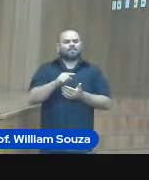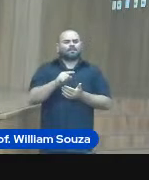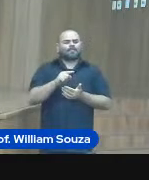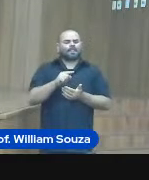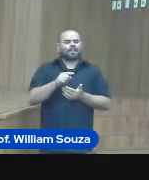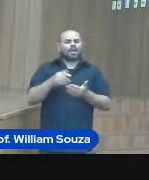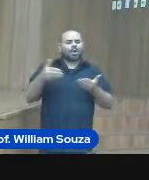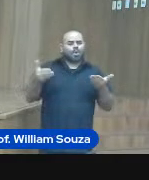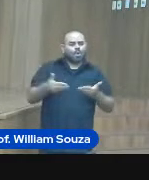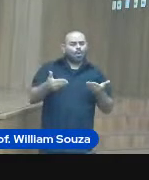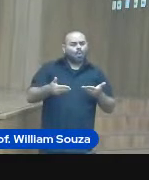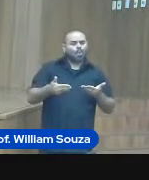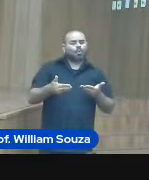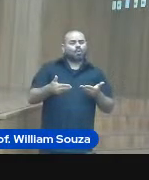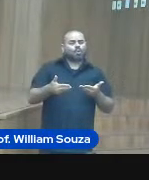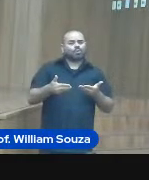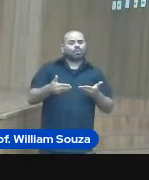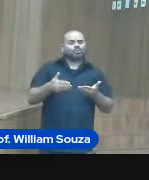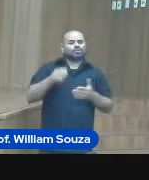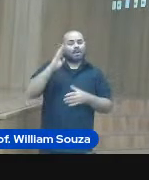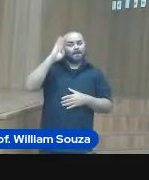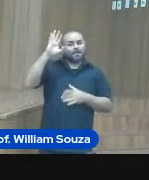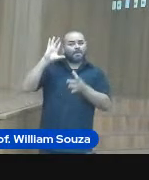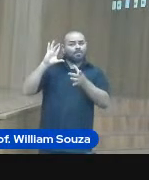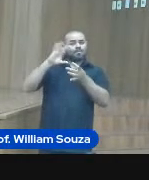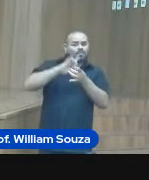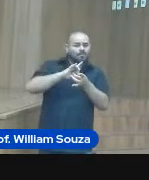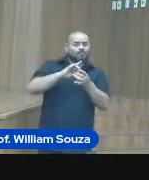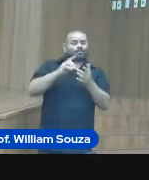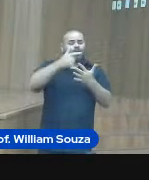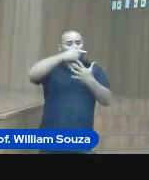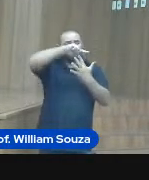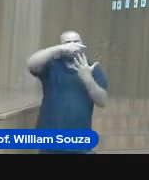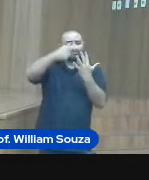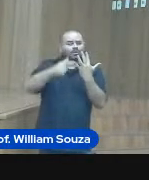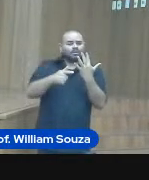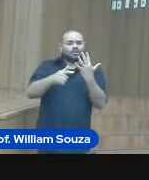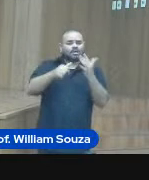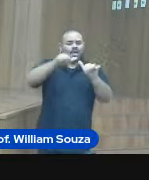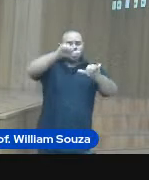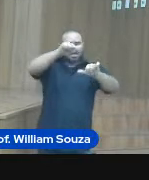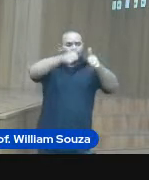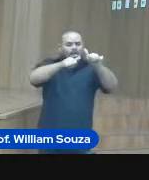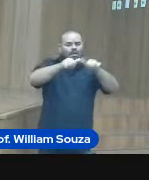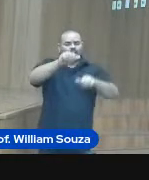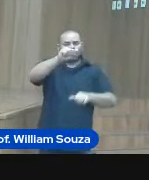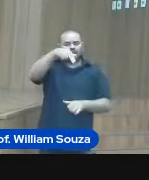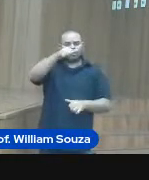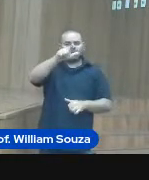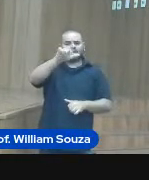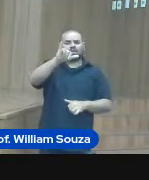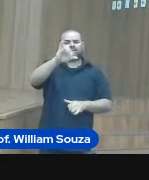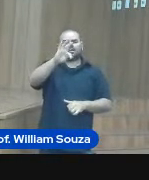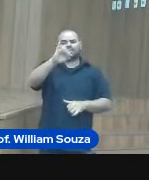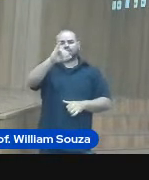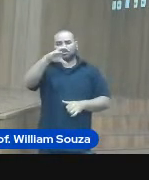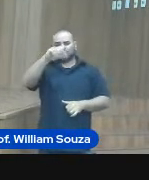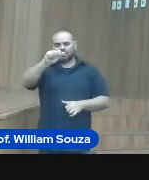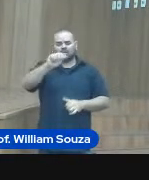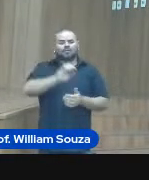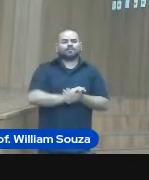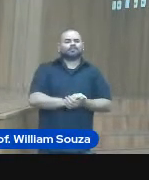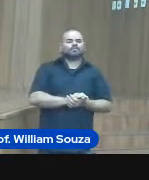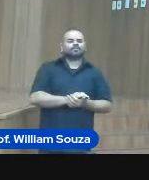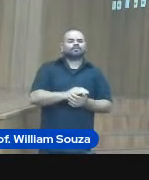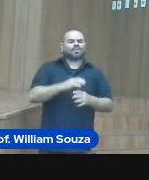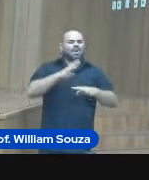hoje chama de geometria analítica. Então, coisas que a gente aprende nos cursos de matemática, geometria analítica,